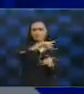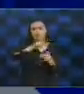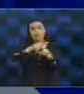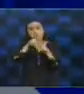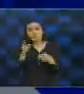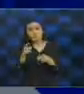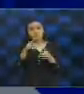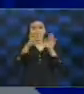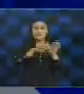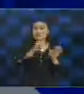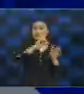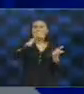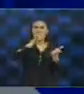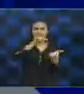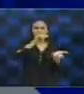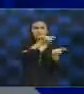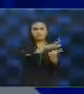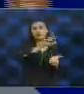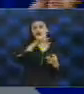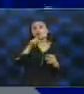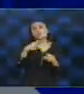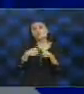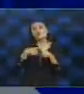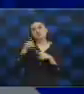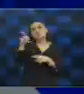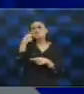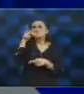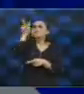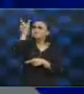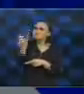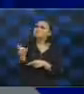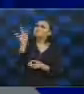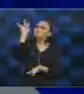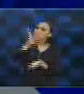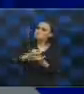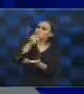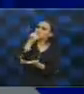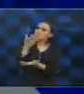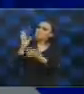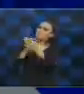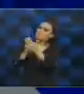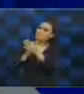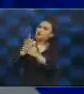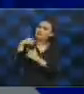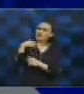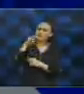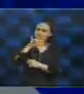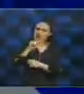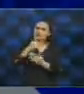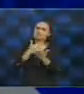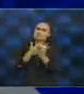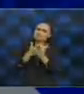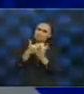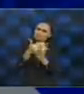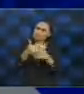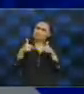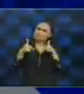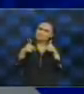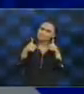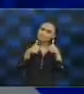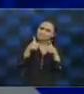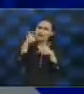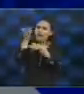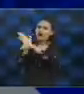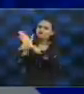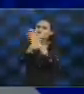vez. Eu digo sinceramente que ele acertou nisso e eu vou procurar fazer o possível e impossível para atender as pessoas